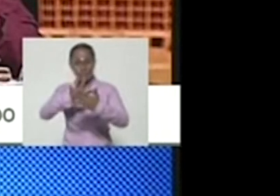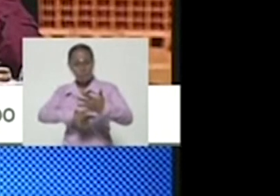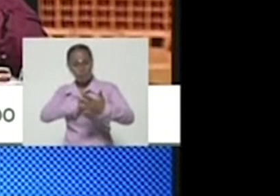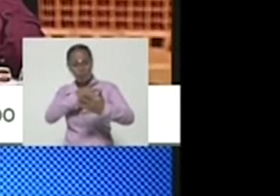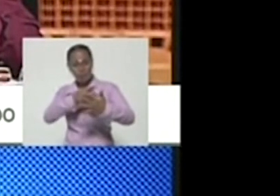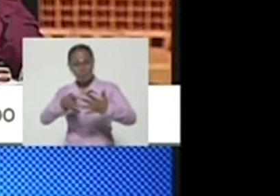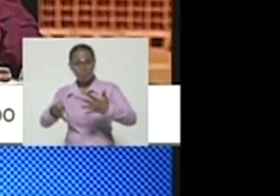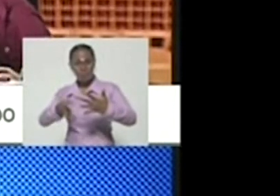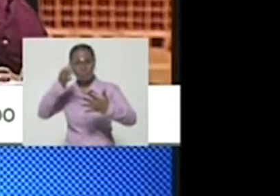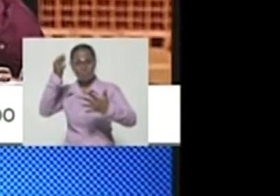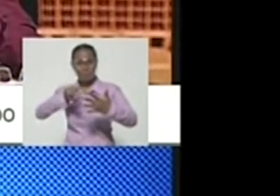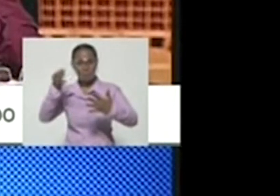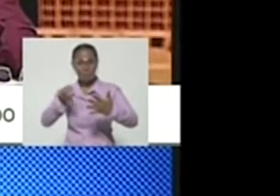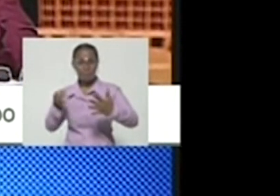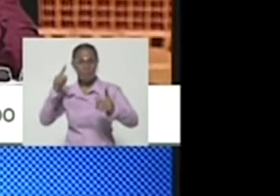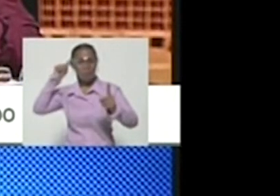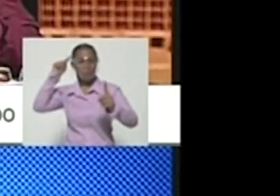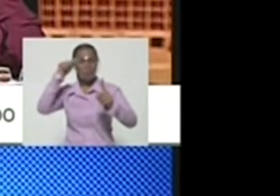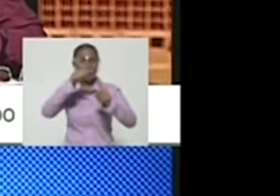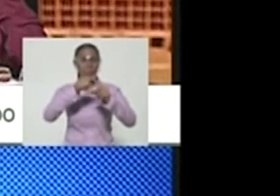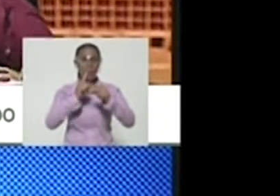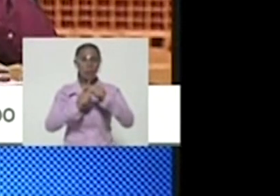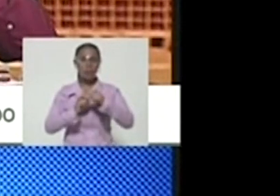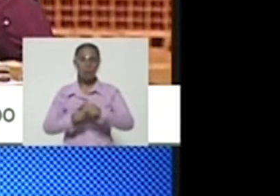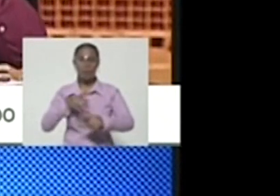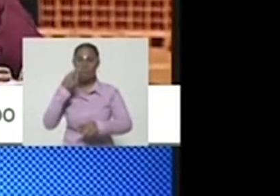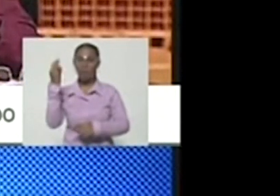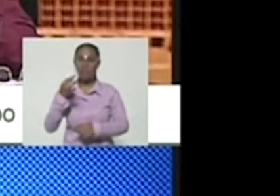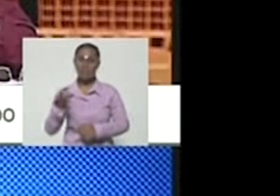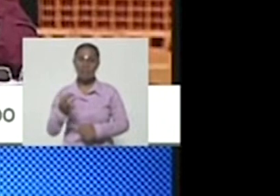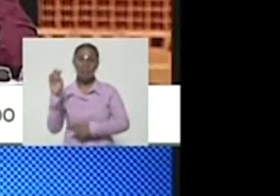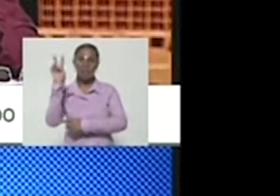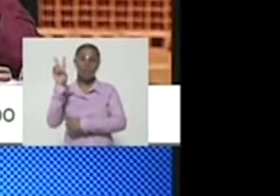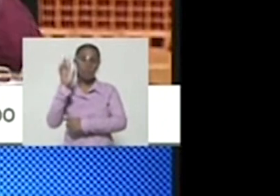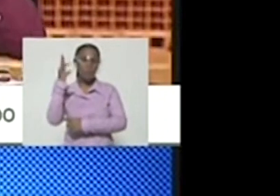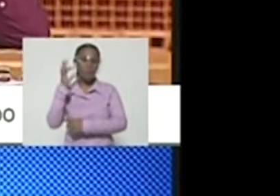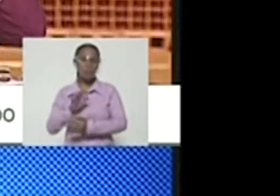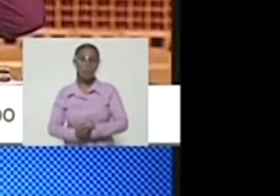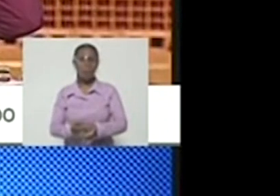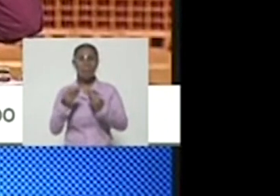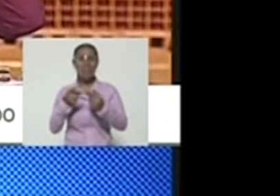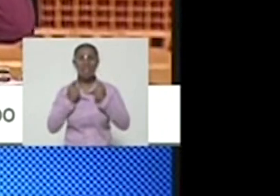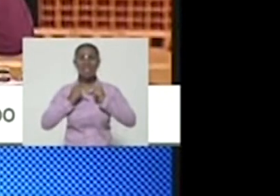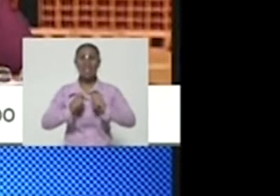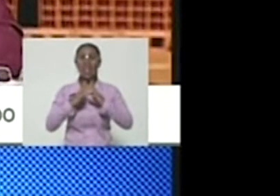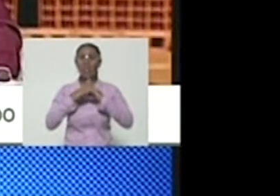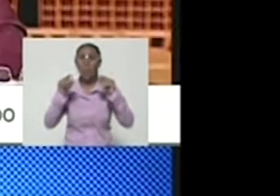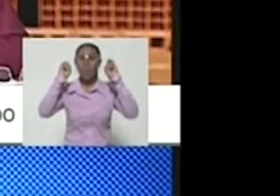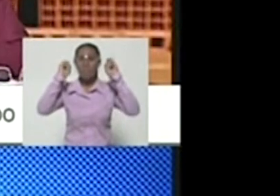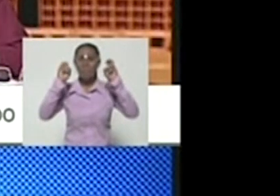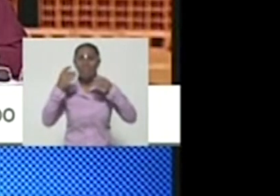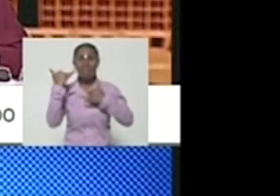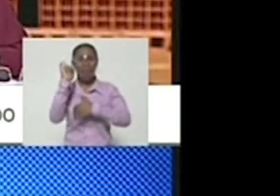venezolana para lidar com todas as questões que precisam ser tratadas para chegar a acordos parciais pela paz pela soberania da Venezuela